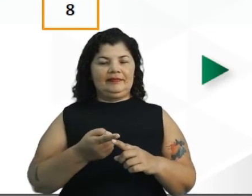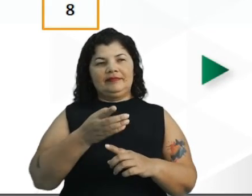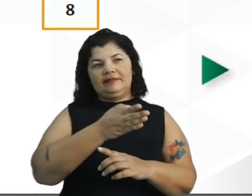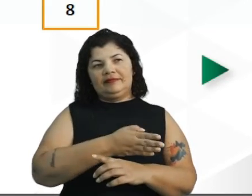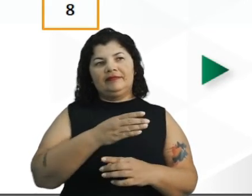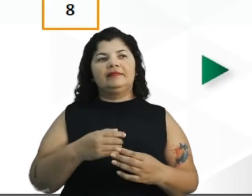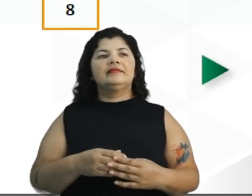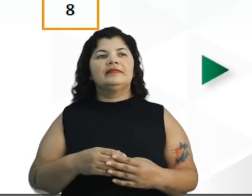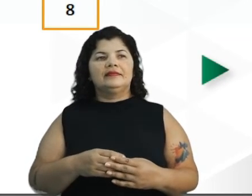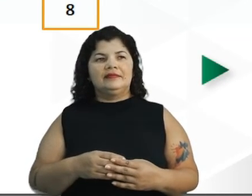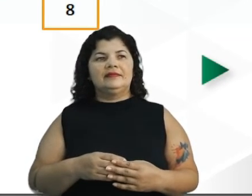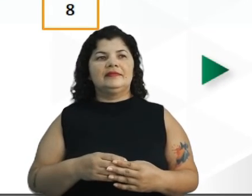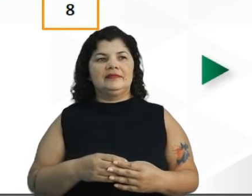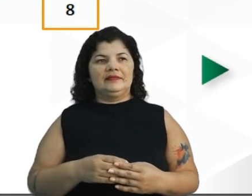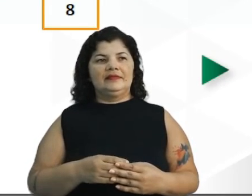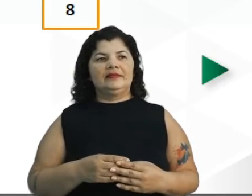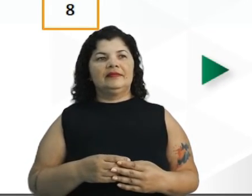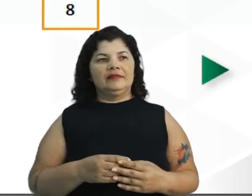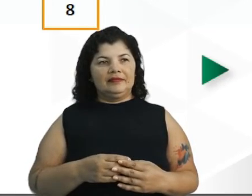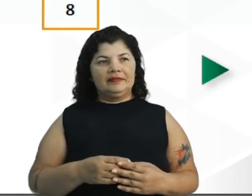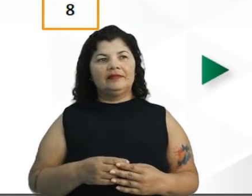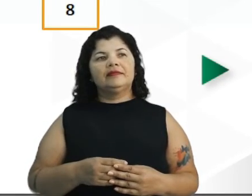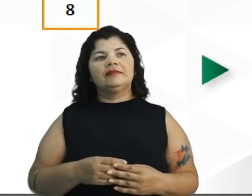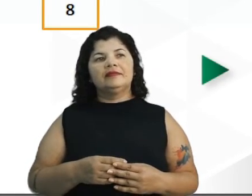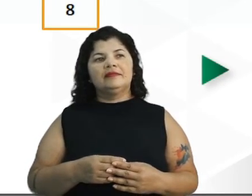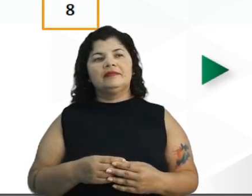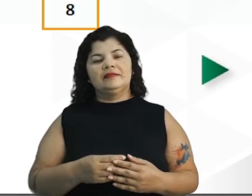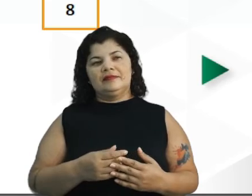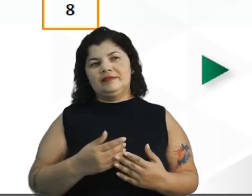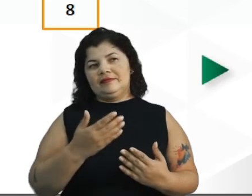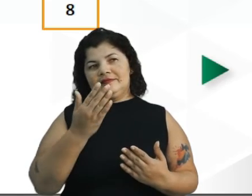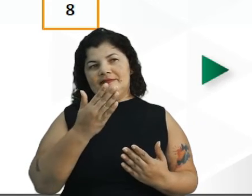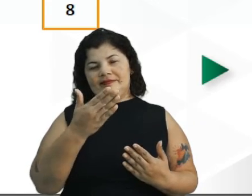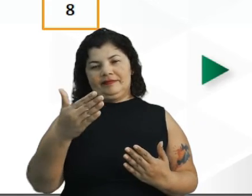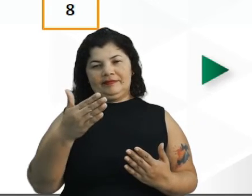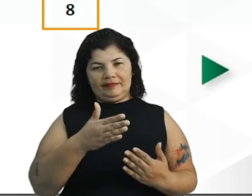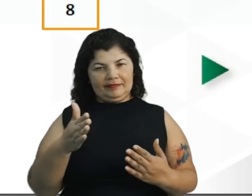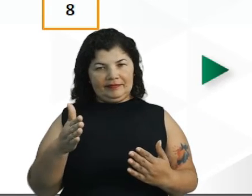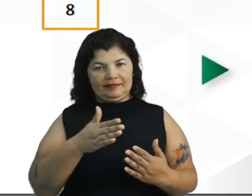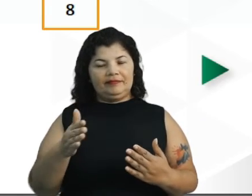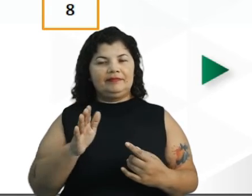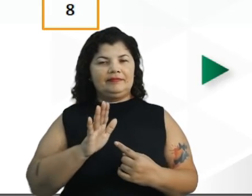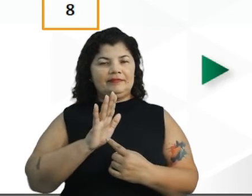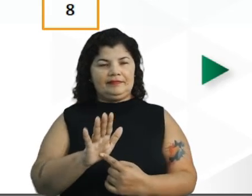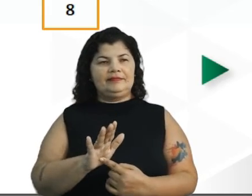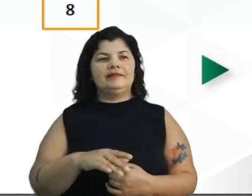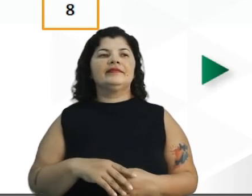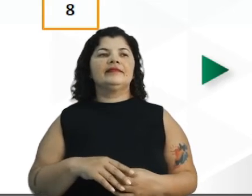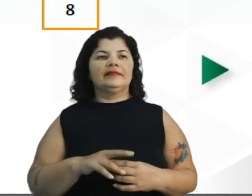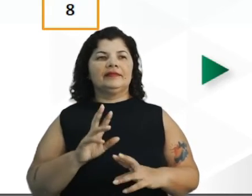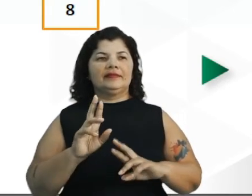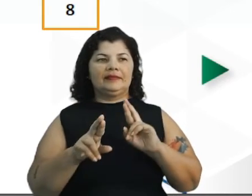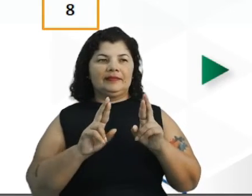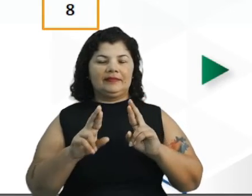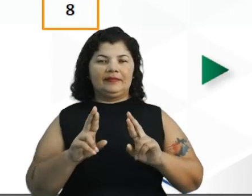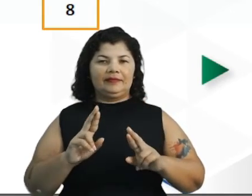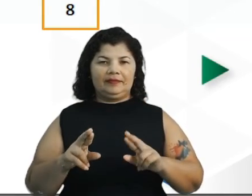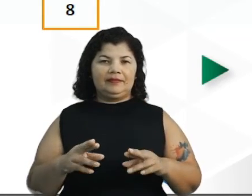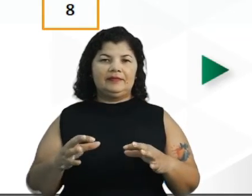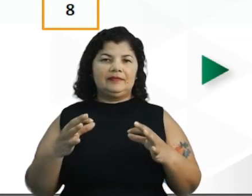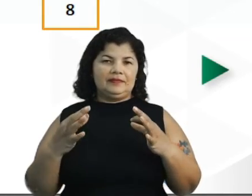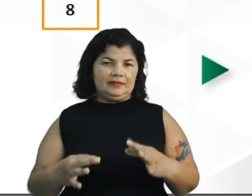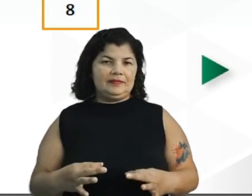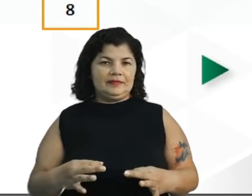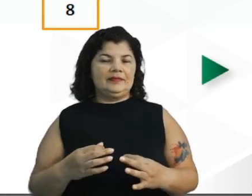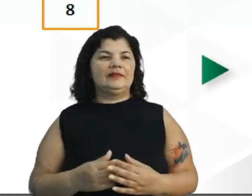primeira, number 1, né, study German, e assim sucessivamente, né, number 2, passing the exam, tem alguns